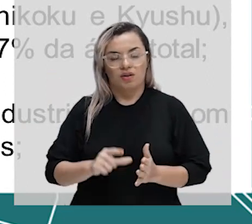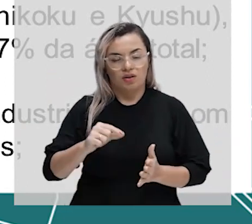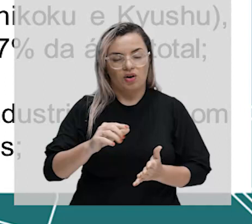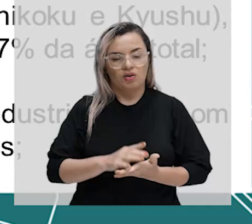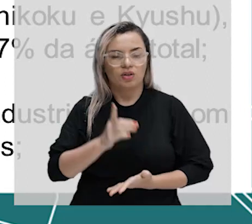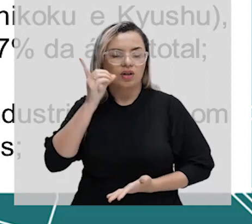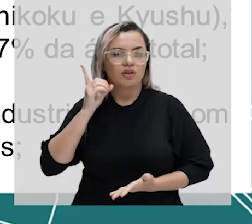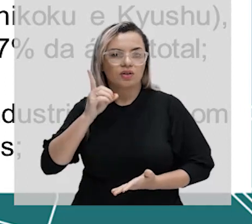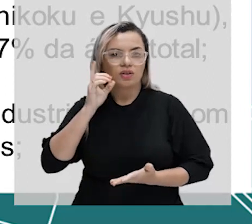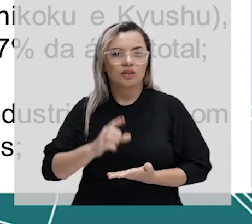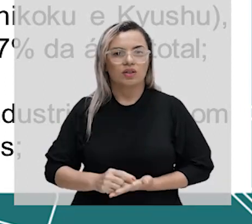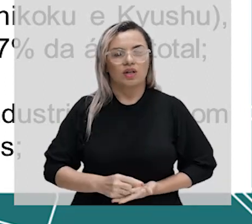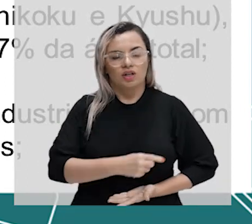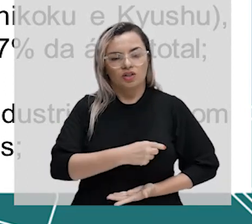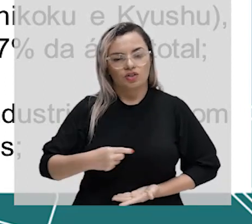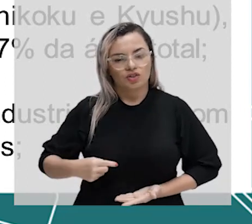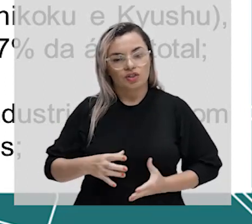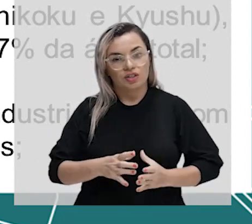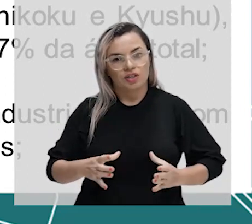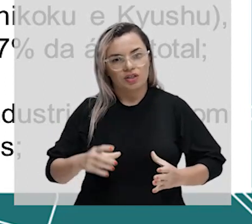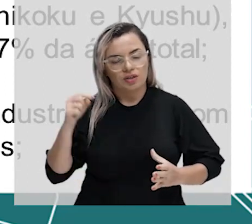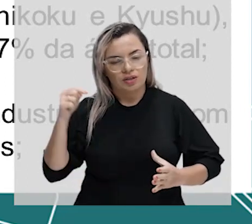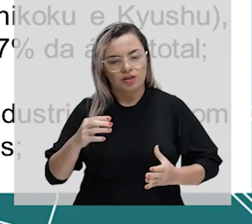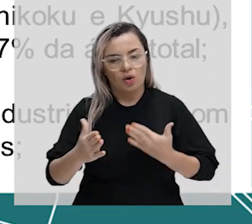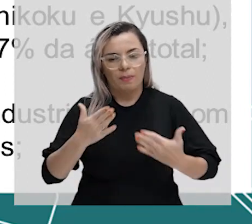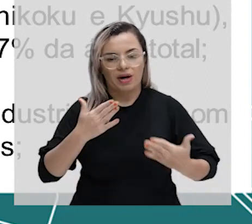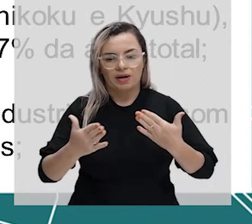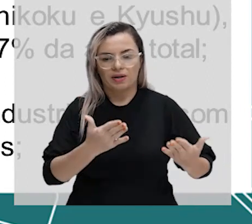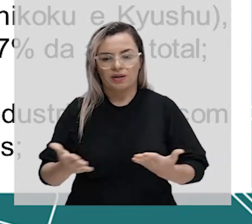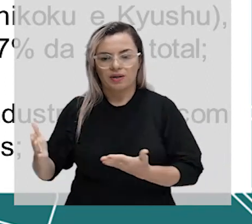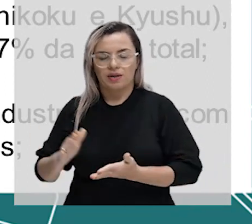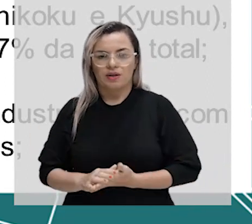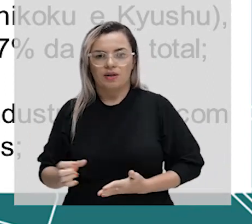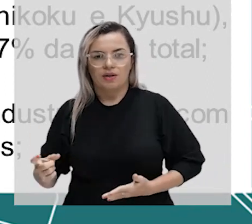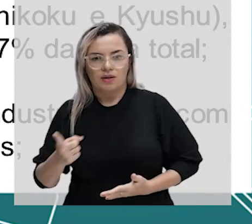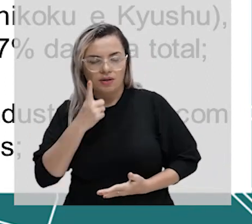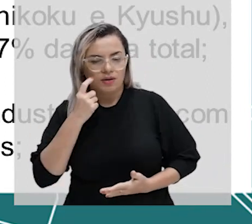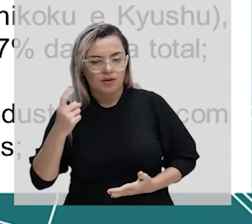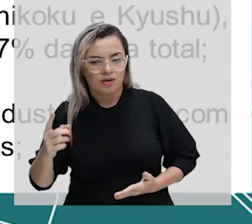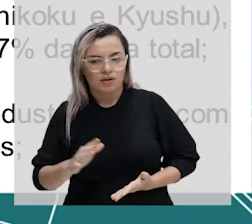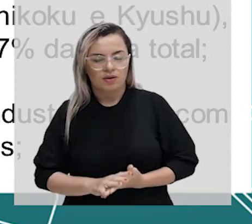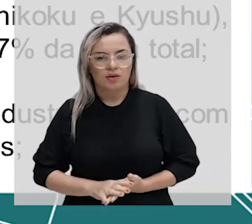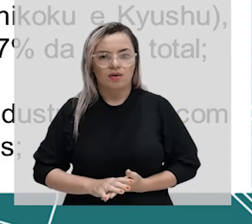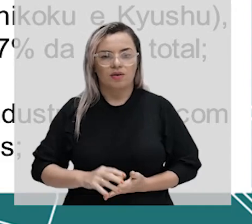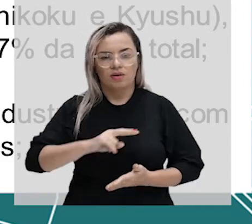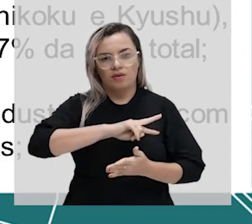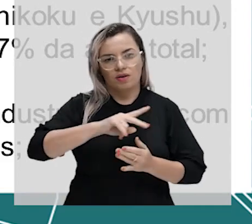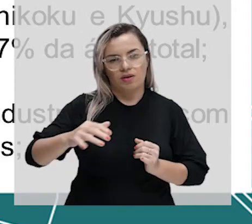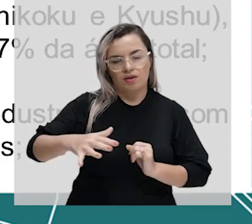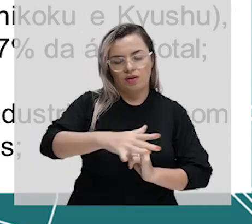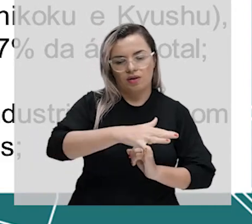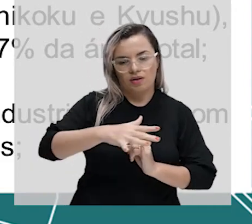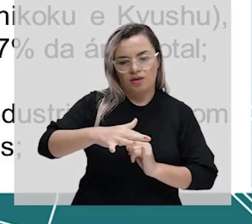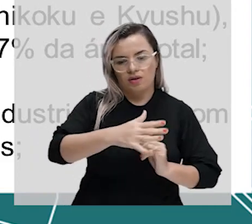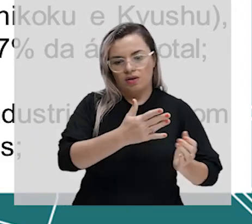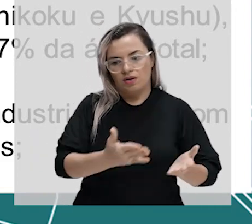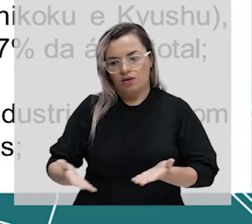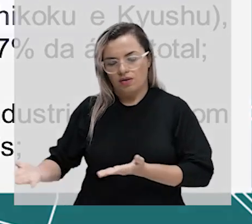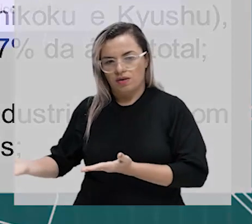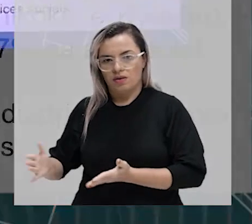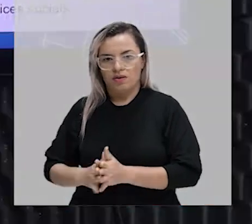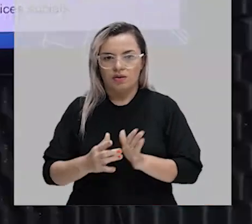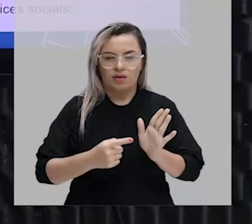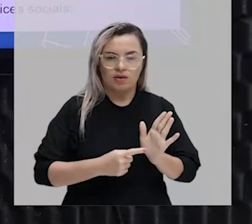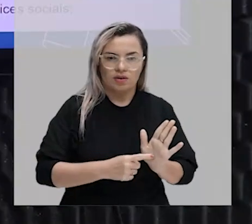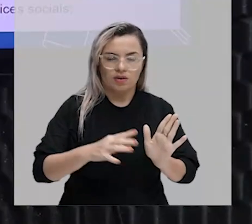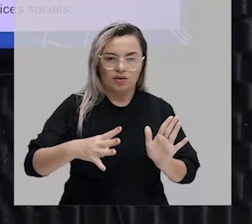tá? O Japão, galera, ele é um país interessante. Ele é um país insular. Ele é formado por várias ilhas, sendo que vai apresentar 4 ilhas